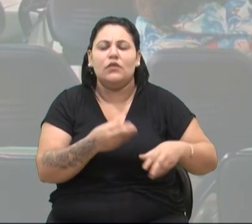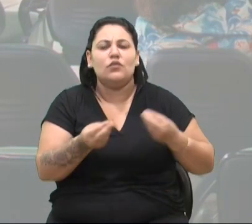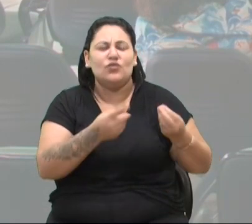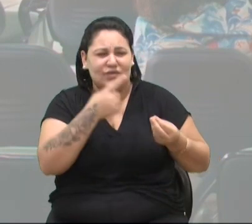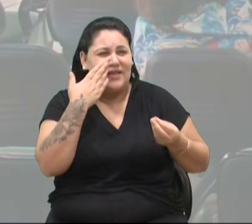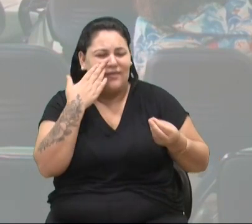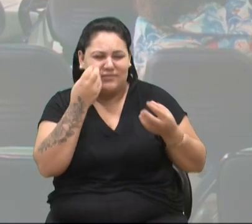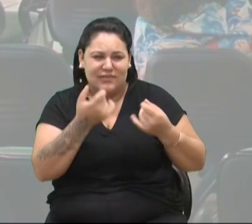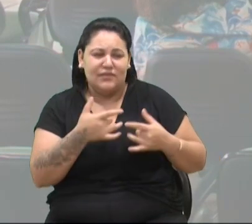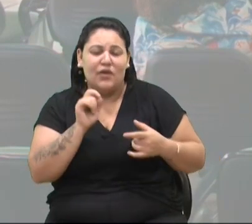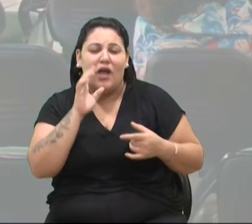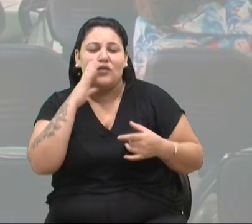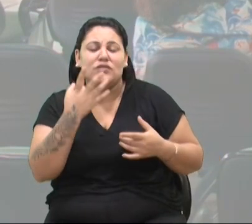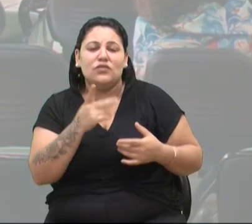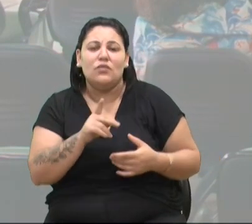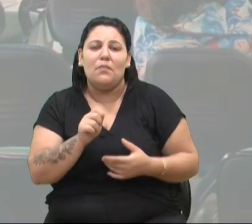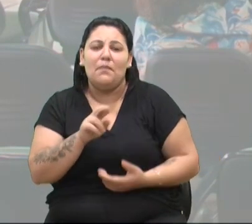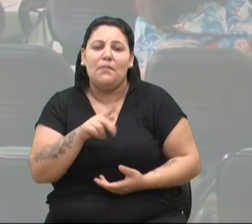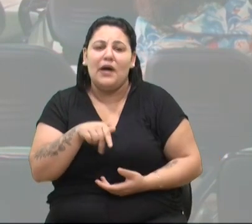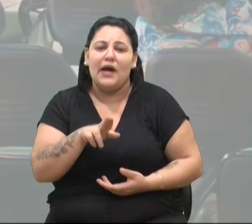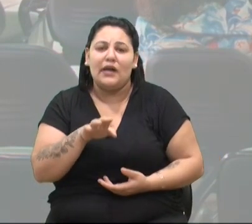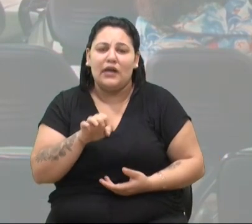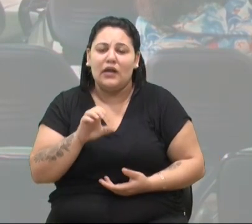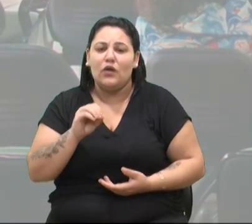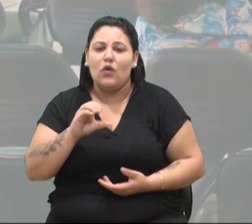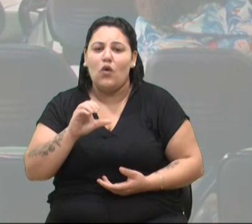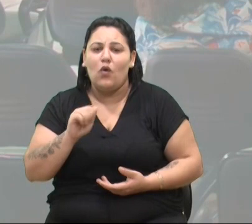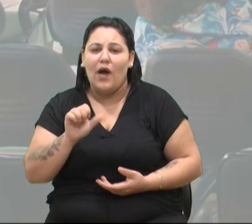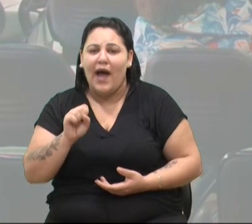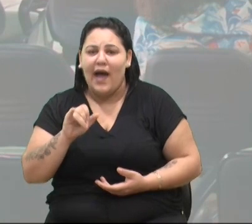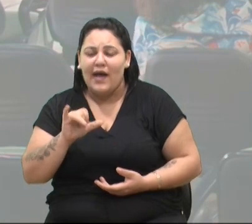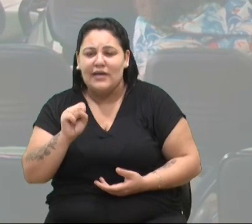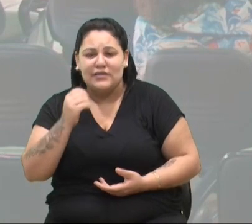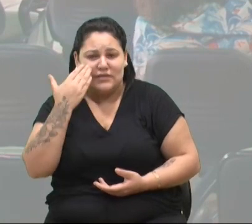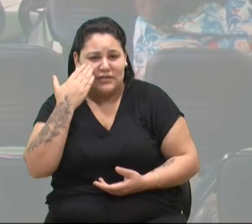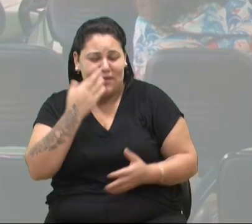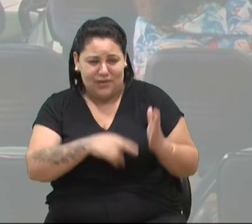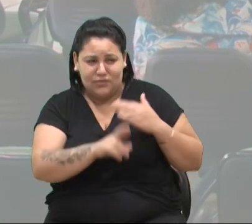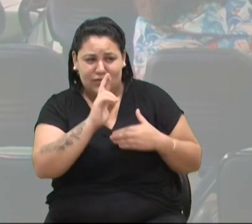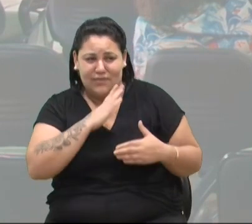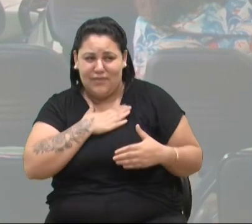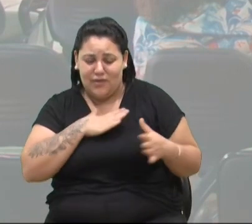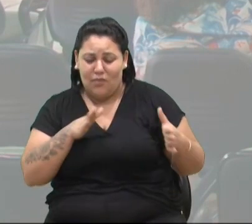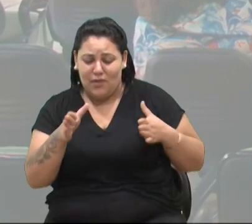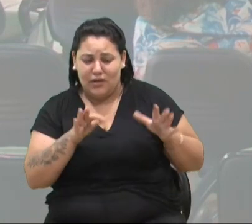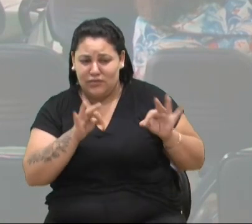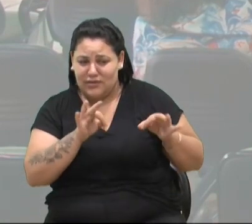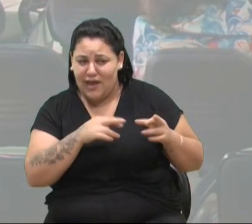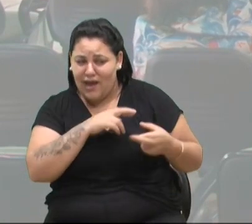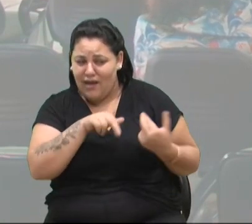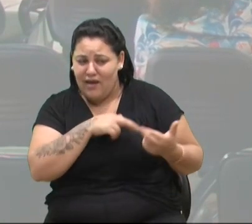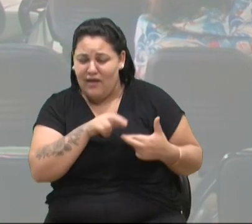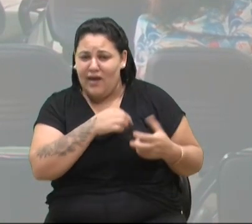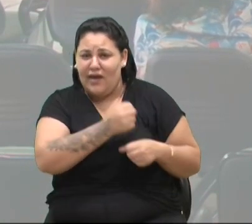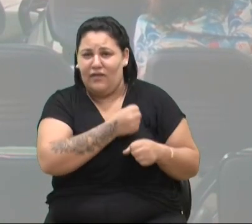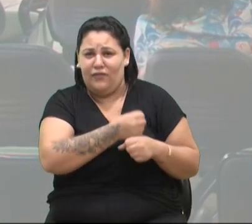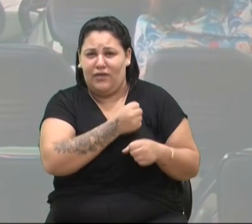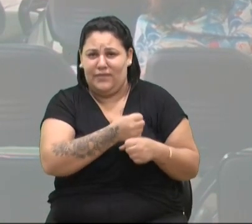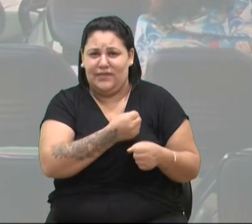do Parque Oásis, tem previsão, está dentro da previsão que se entregue para a comunidade, né?